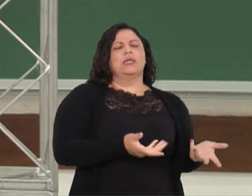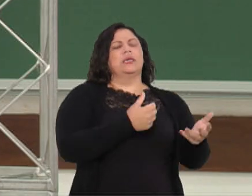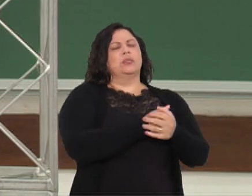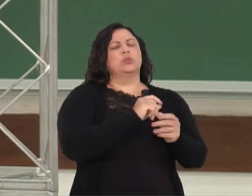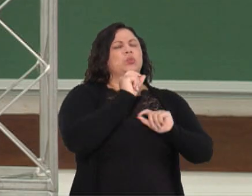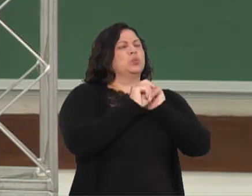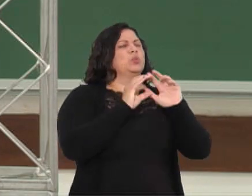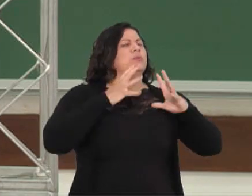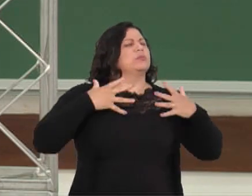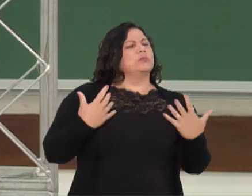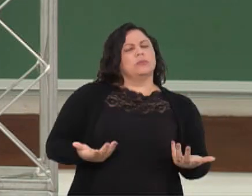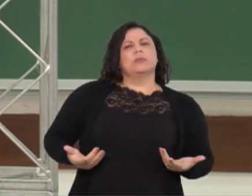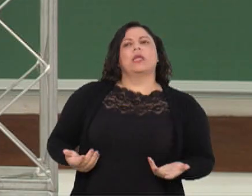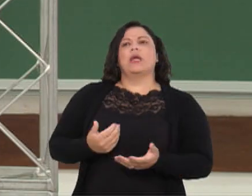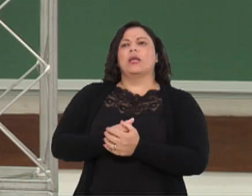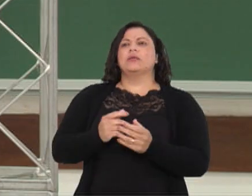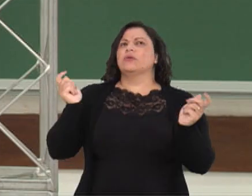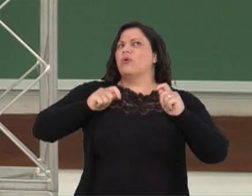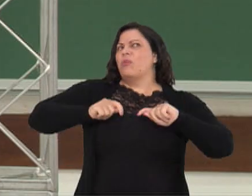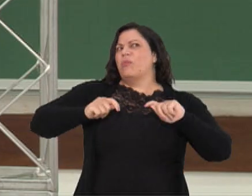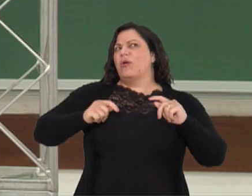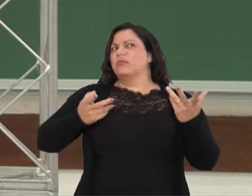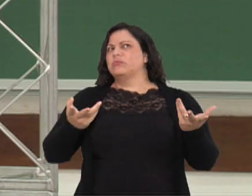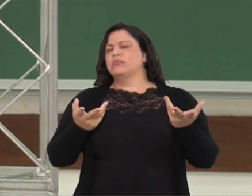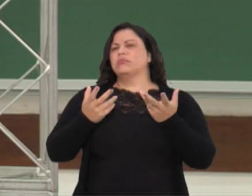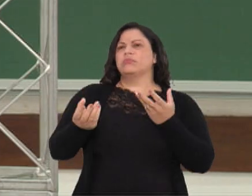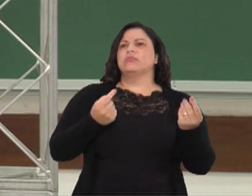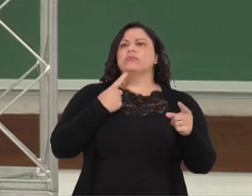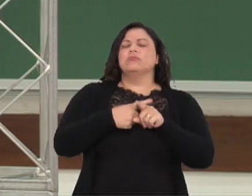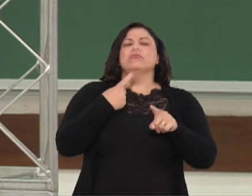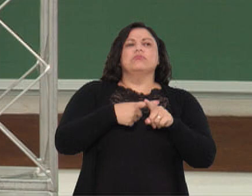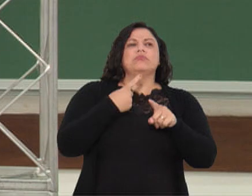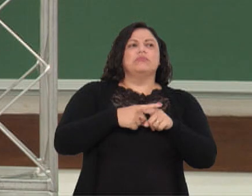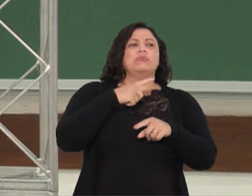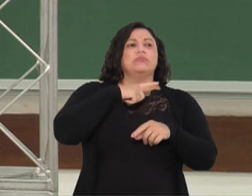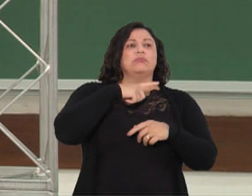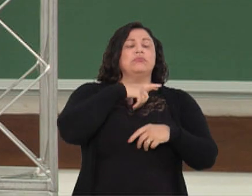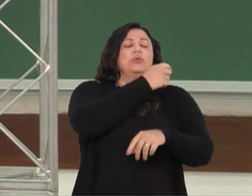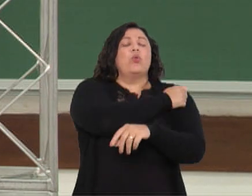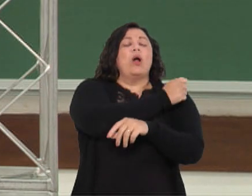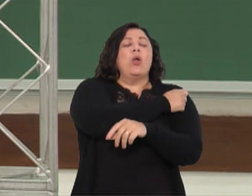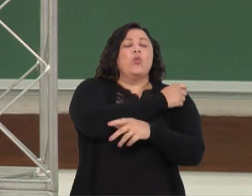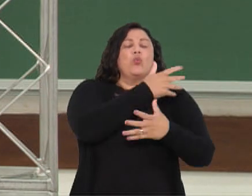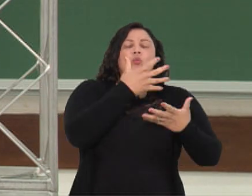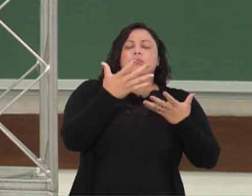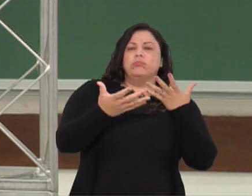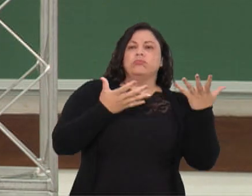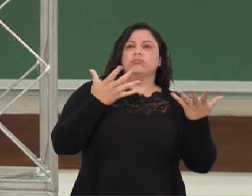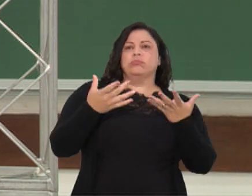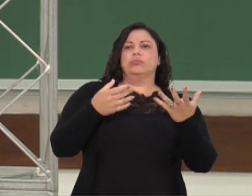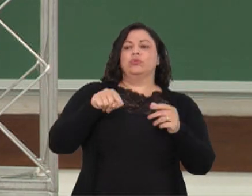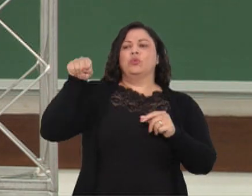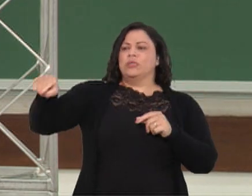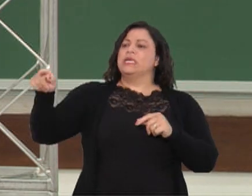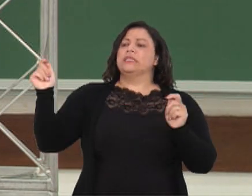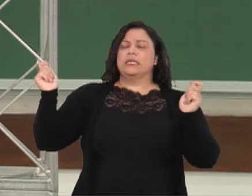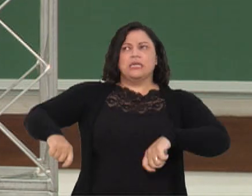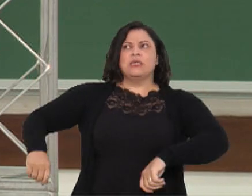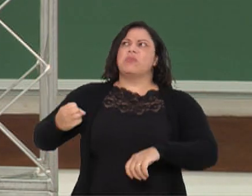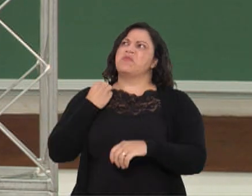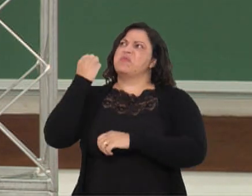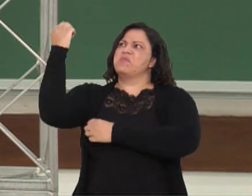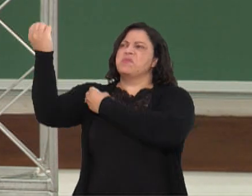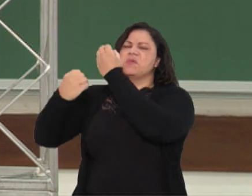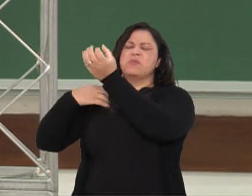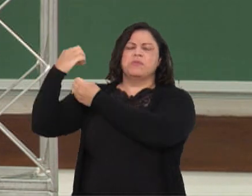olha só, como que pode dizer que é aquele aluno que pode viajar e até